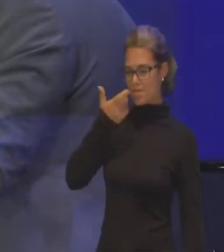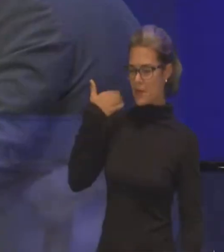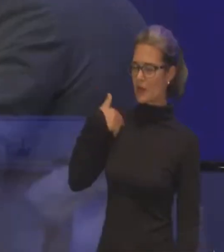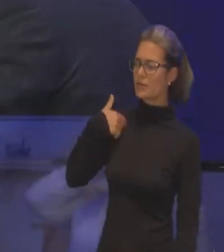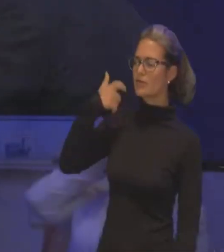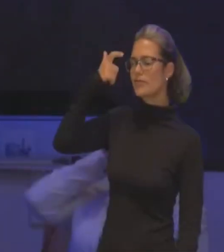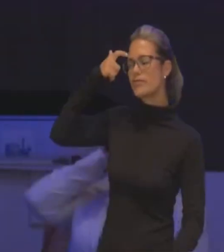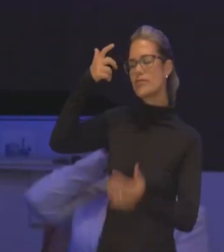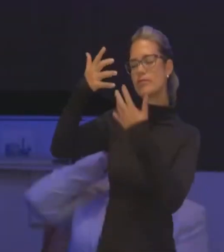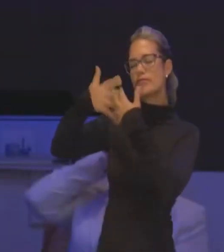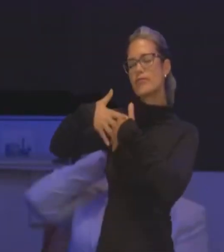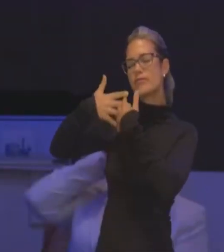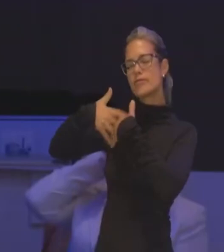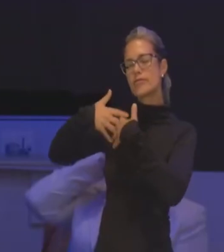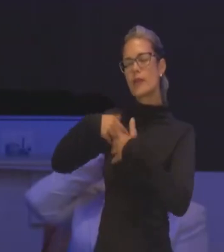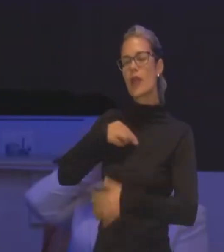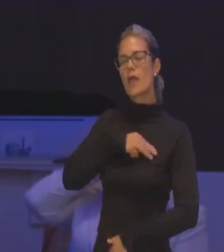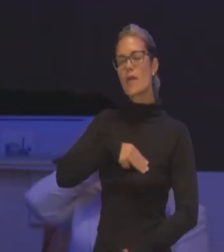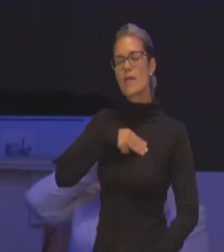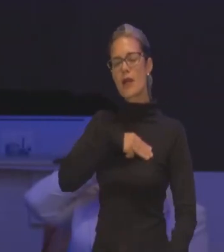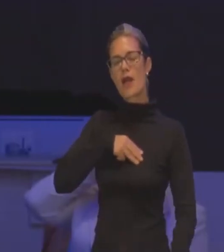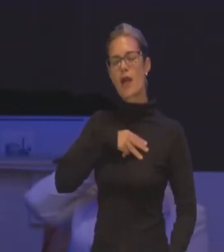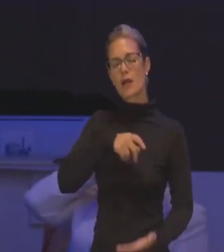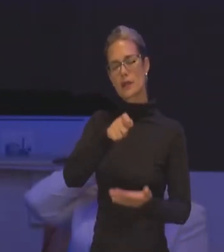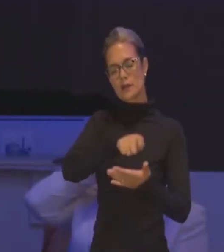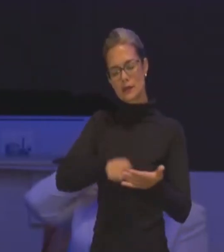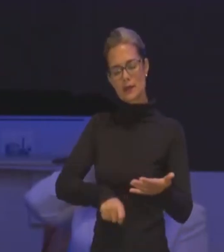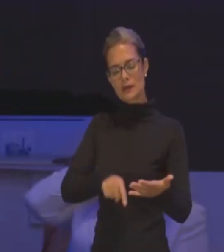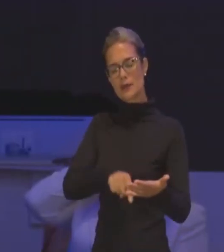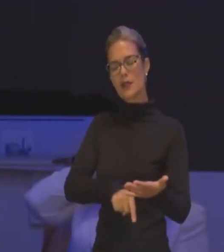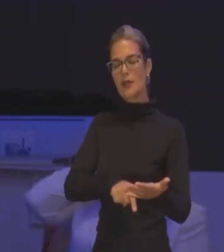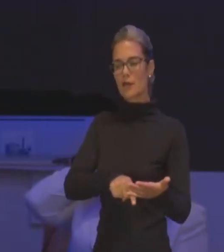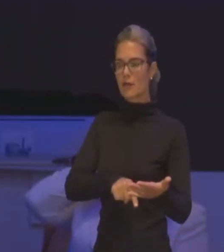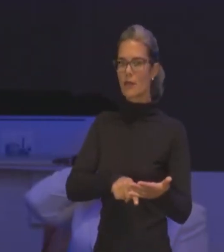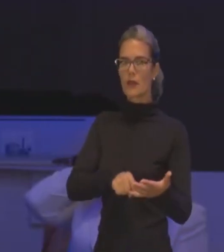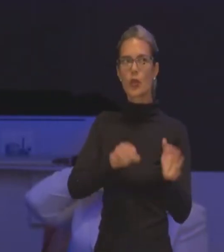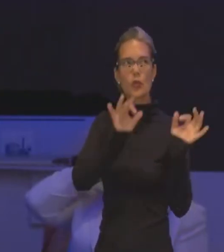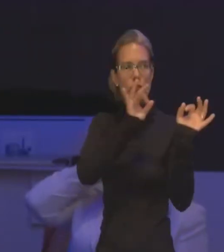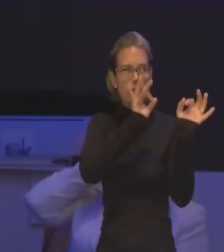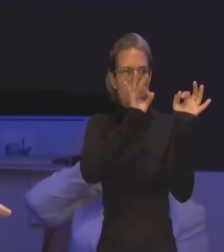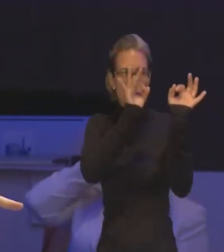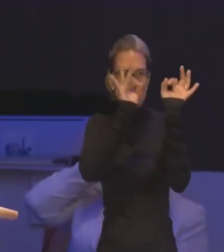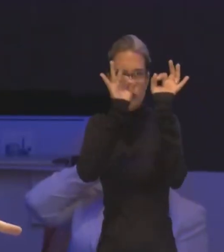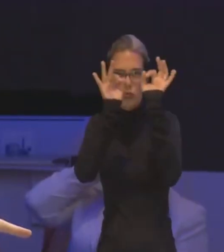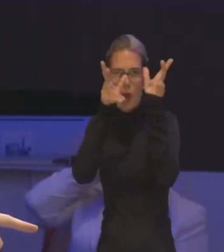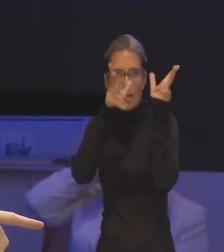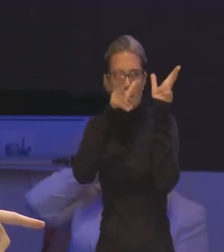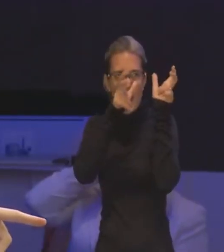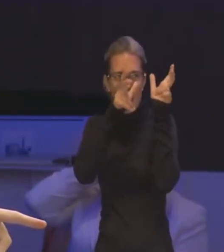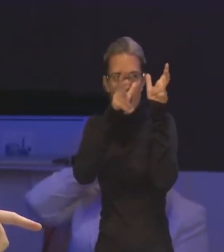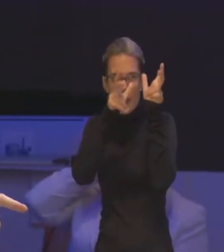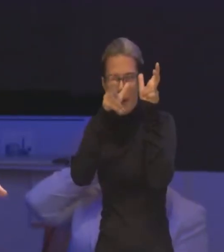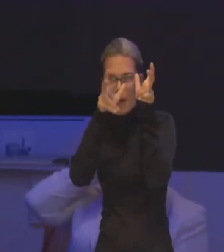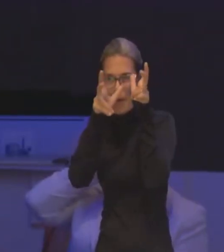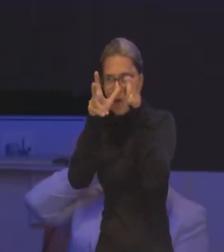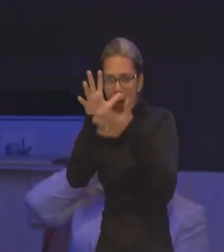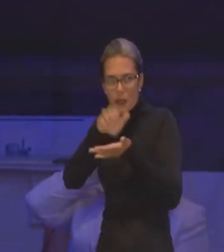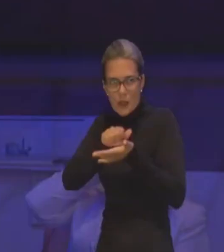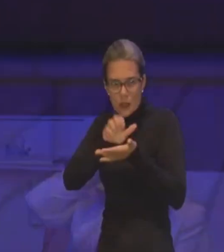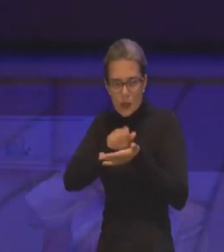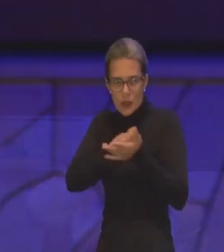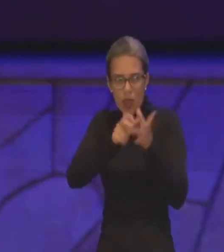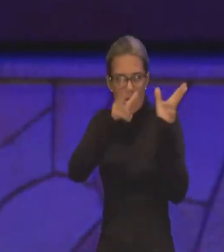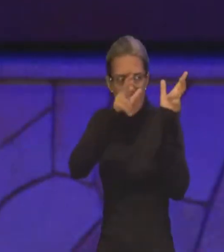que Mateus, ao escrever o seu evangelho, ele era uma testemunha ocular daquilo que ele registra. Mateus